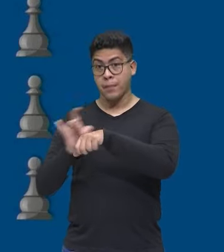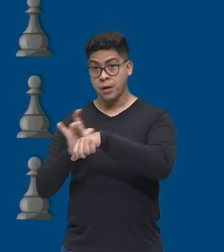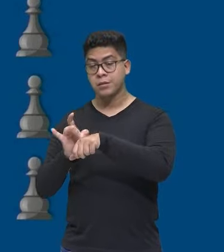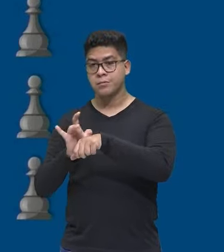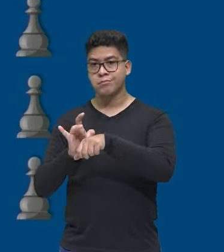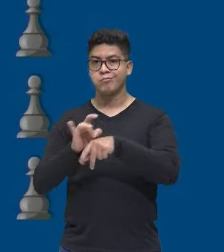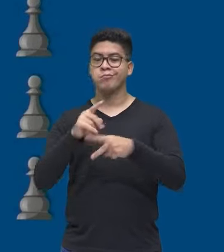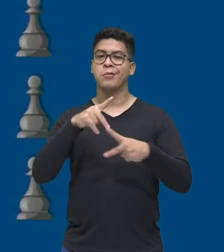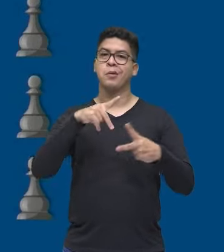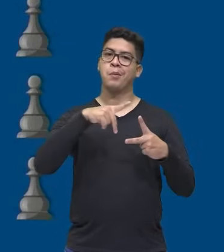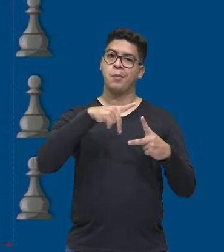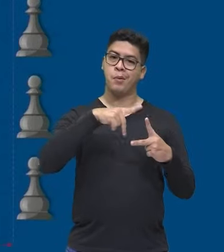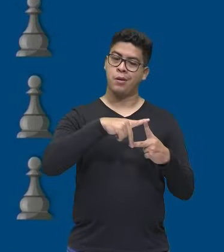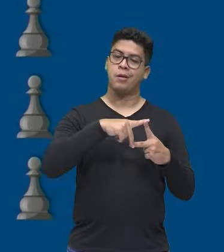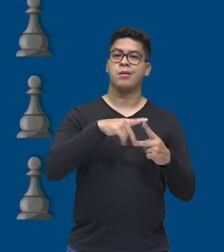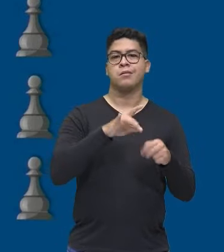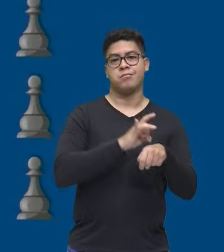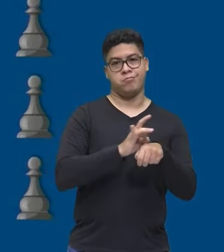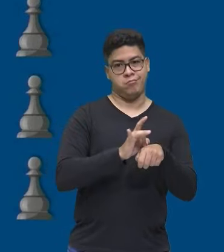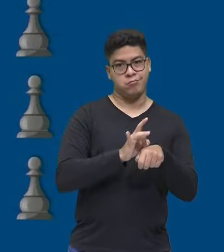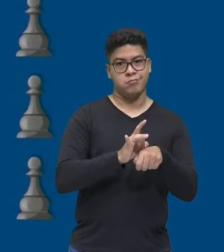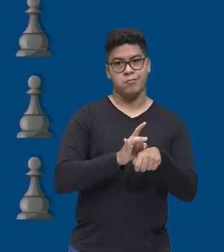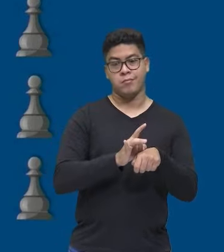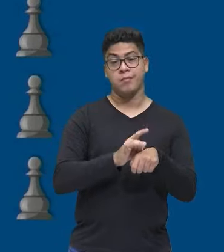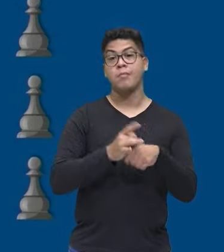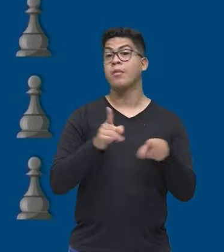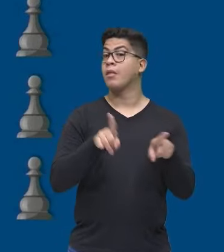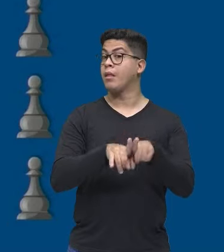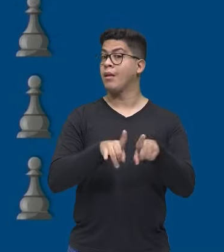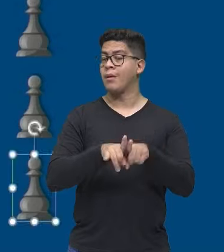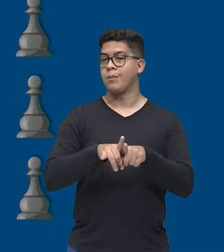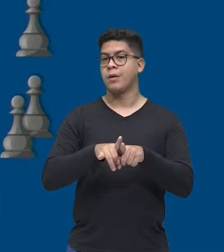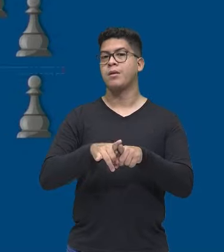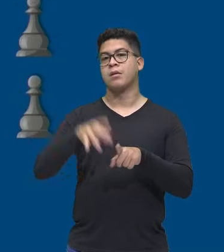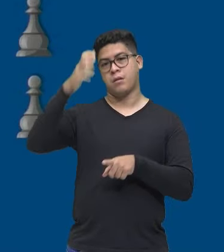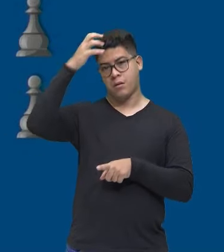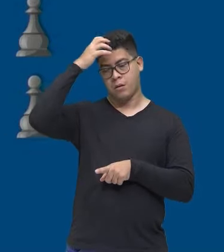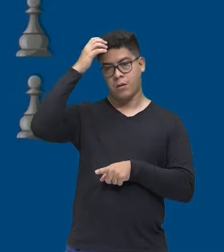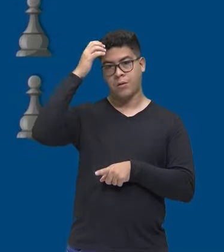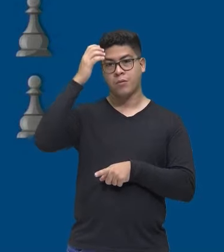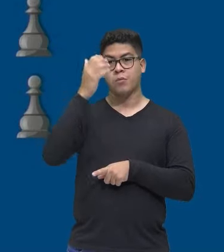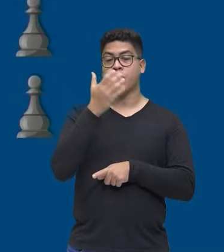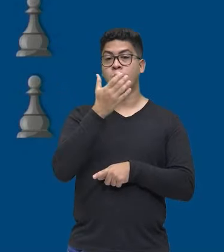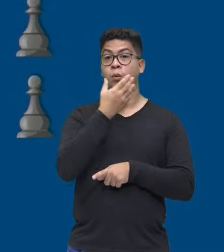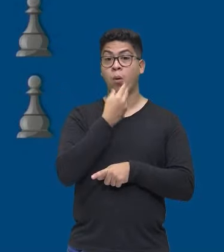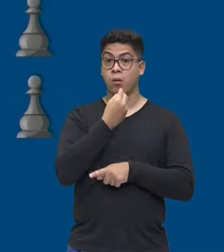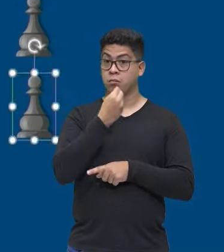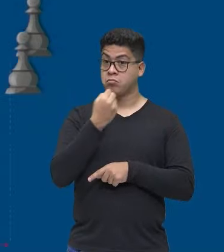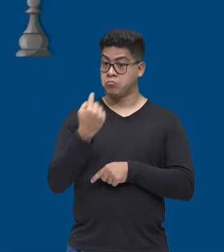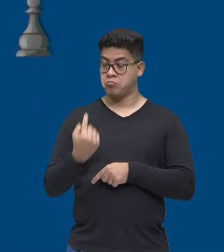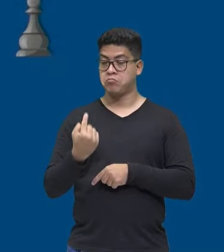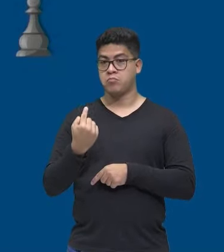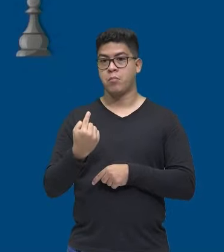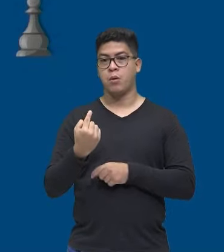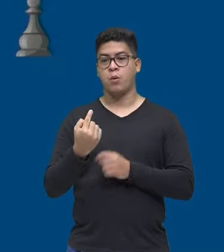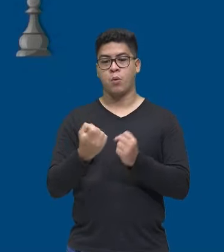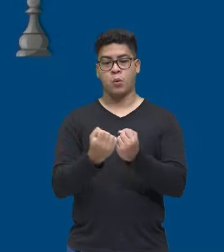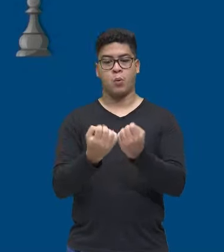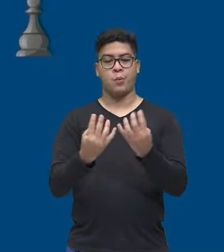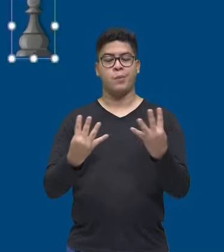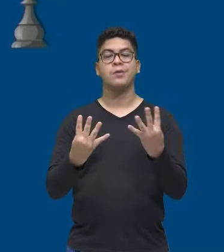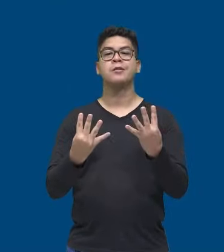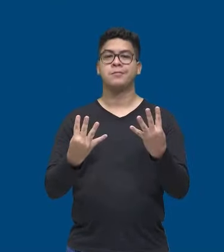casa escura e o nosso rei logo ao lado dela. E os peões à frente de todas as